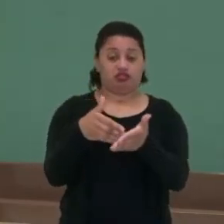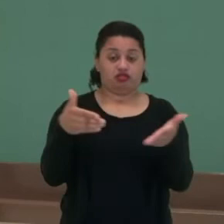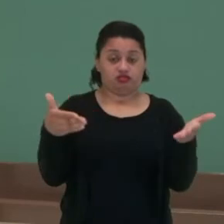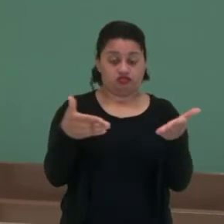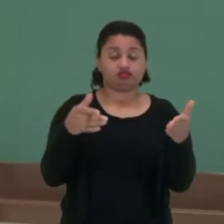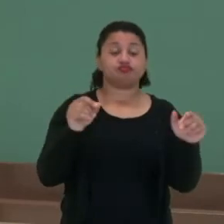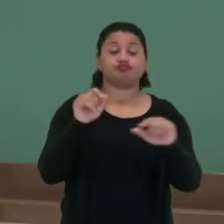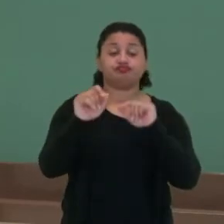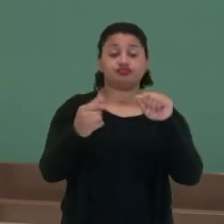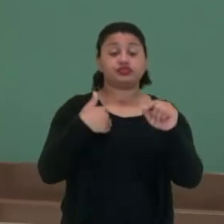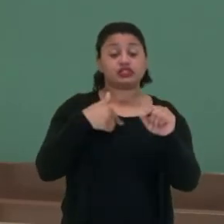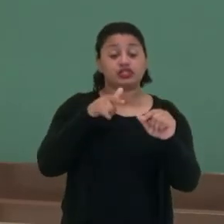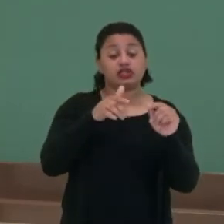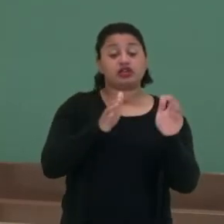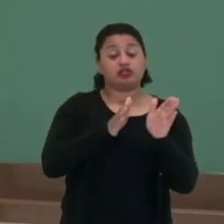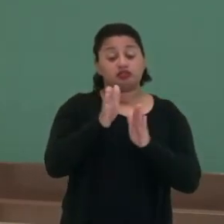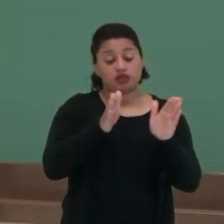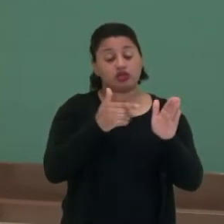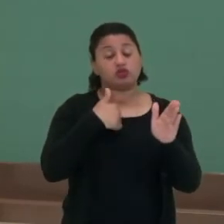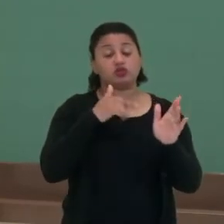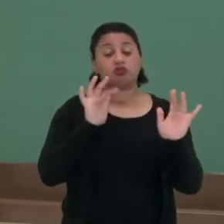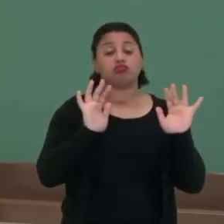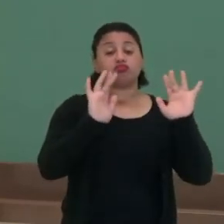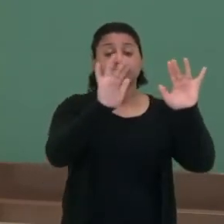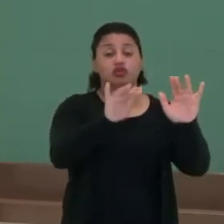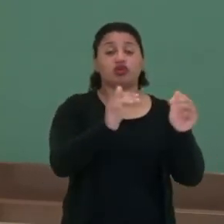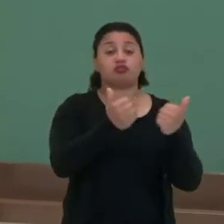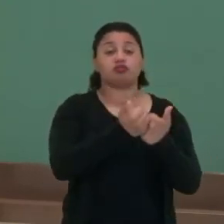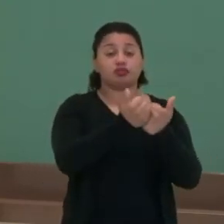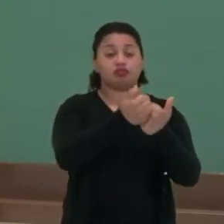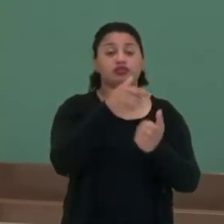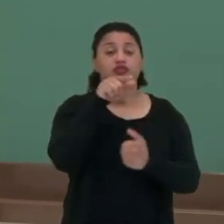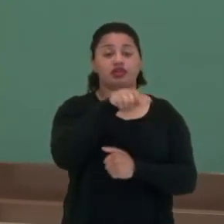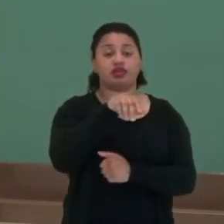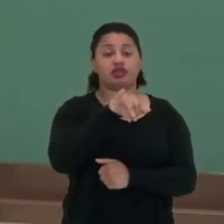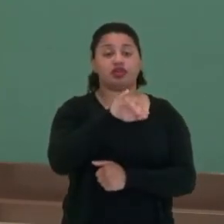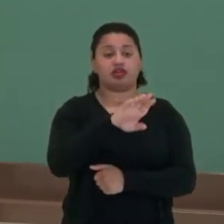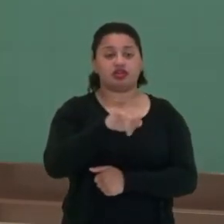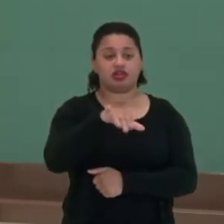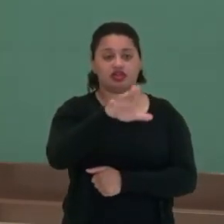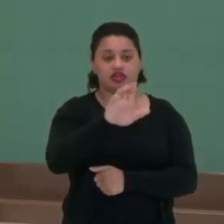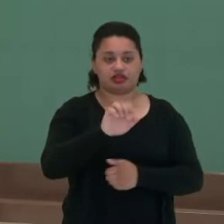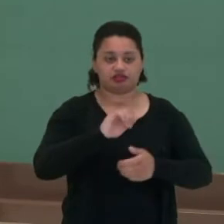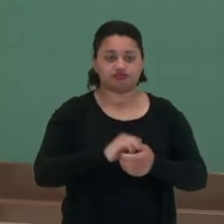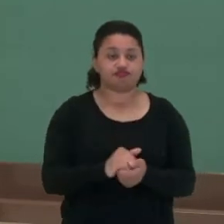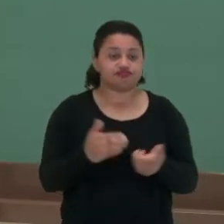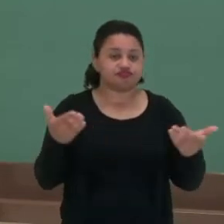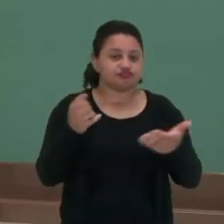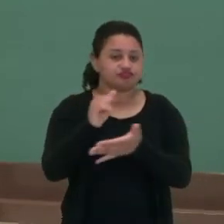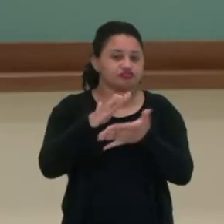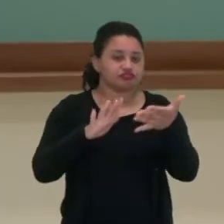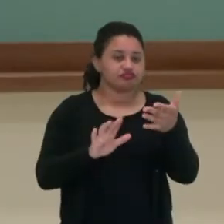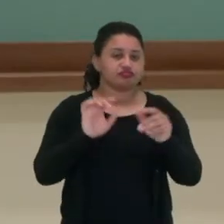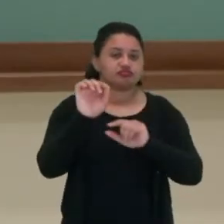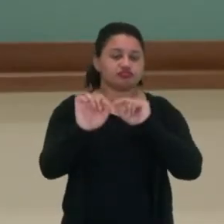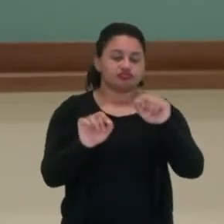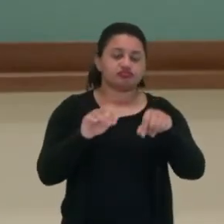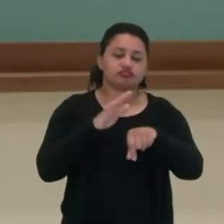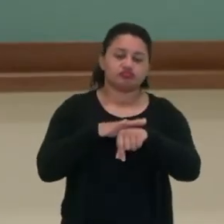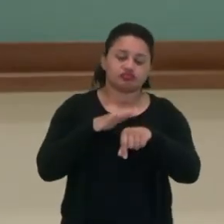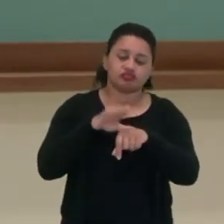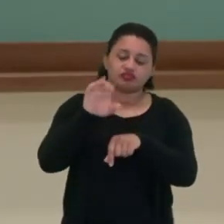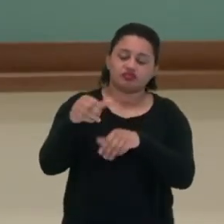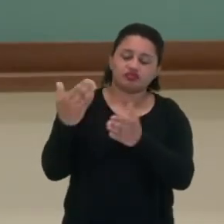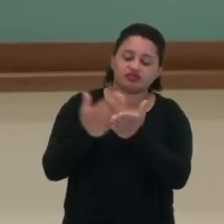momento, seguindo um grupo para apoiar. E agora a gente vem para a nossa primeira atividade. Então, nesse momento, você pega